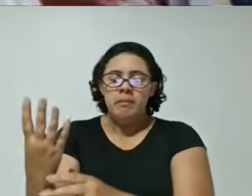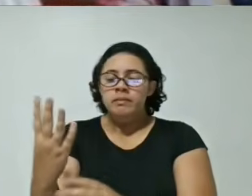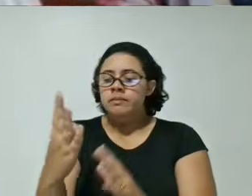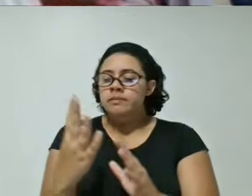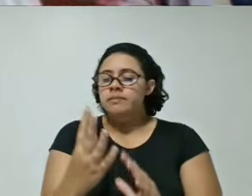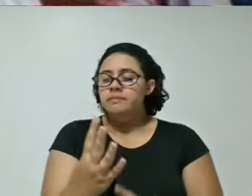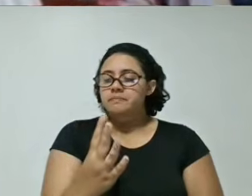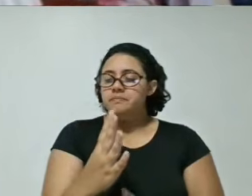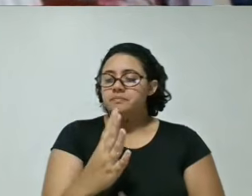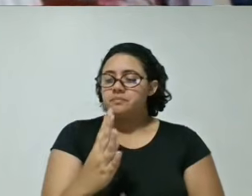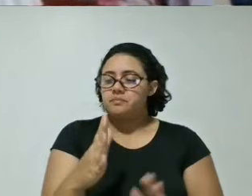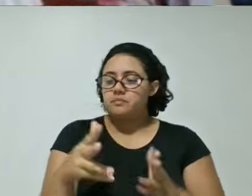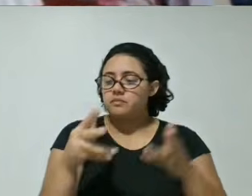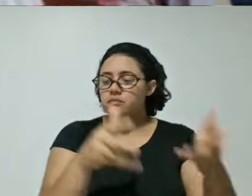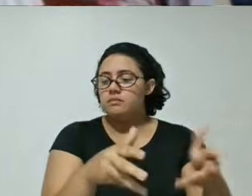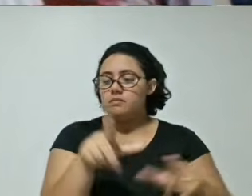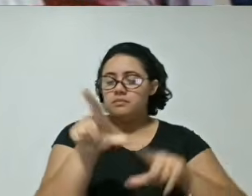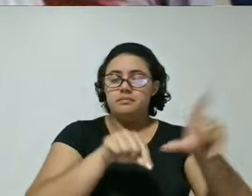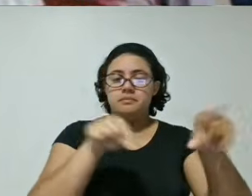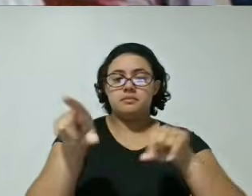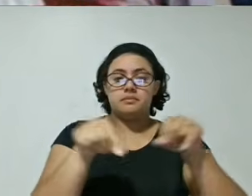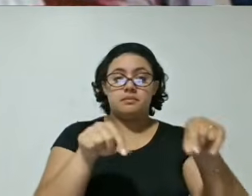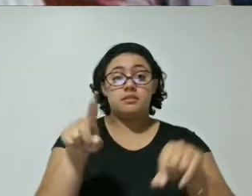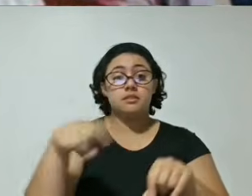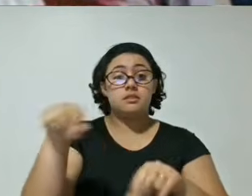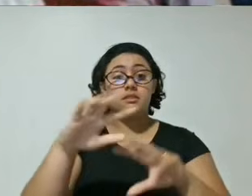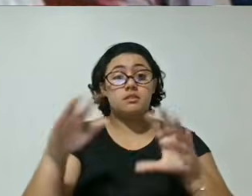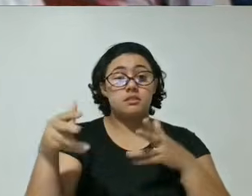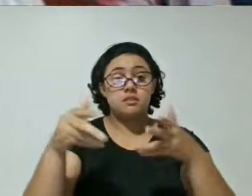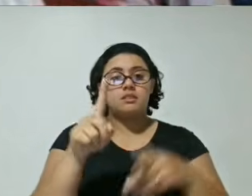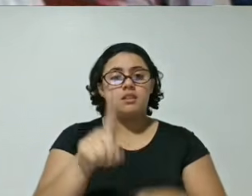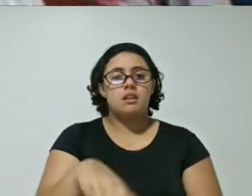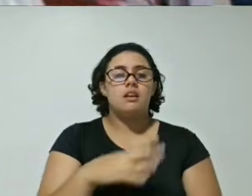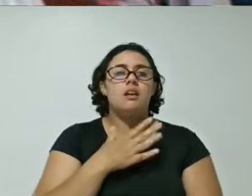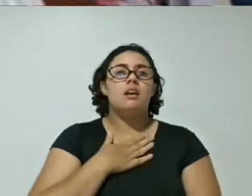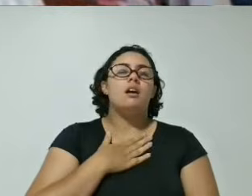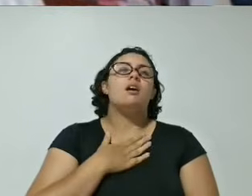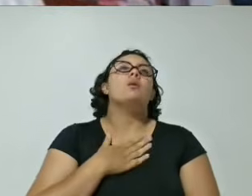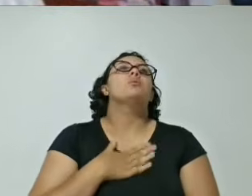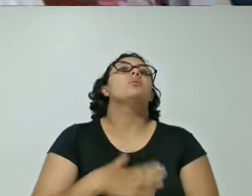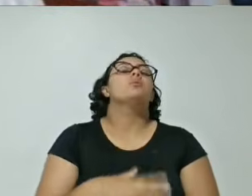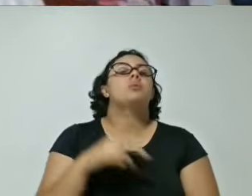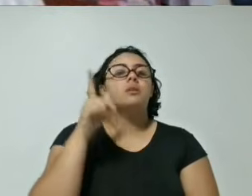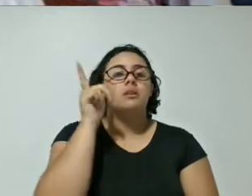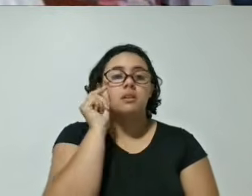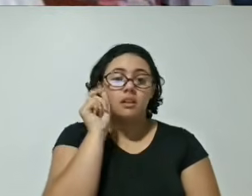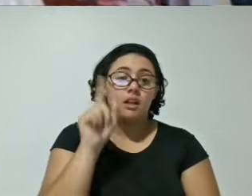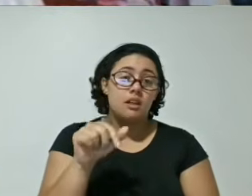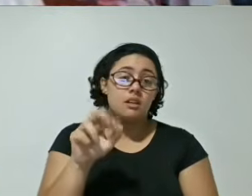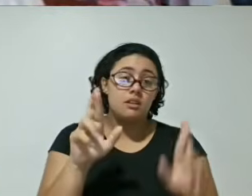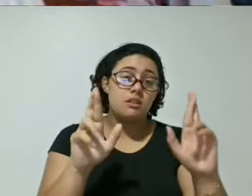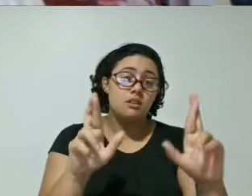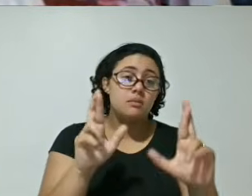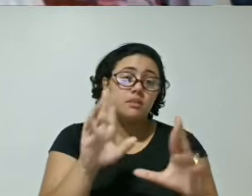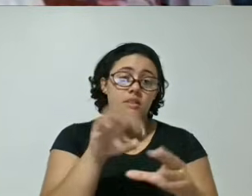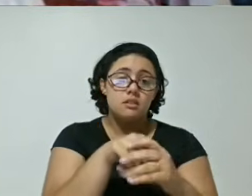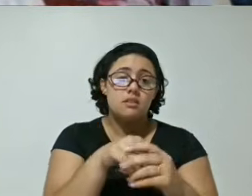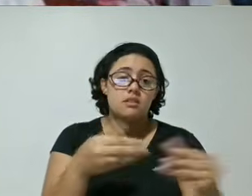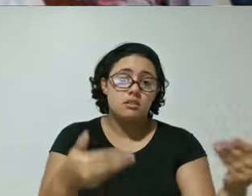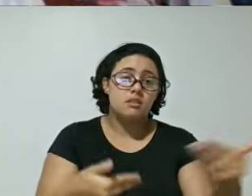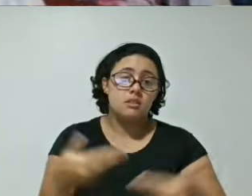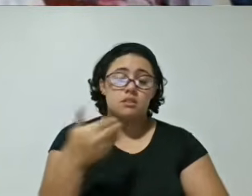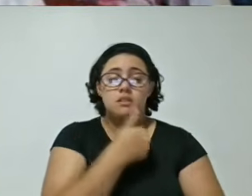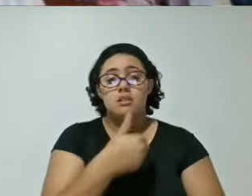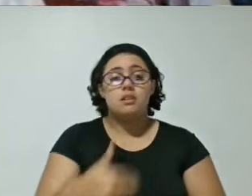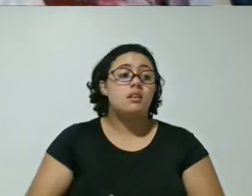dessa seleção, e quando essas pessoas chegam, gente, assim, um respiro, né, é uma esperança no serviço público, o serviço público pode dar certo,